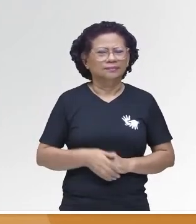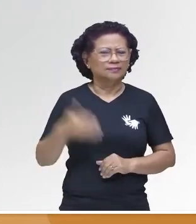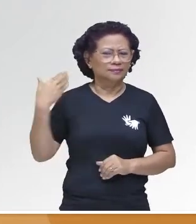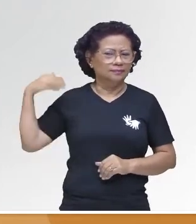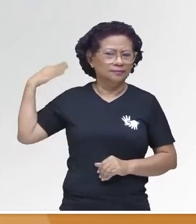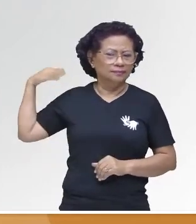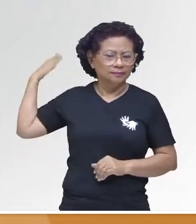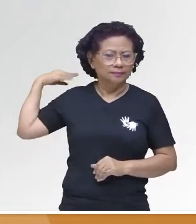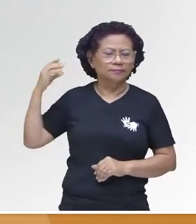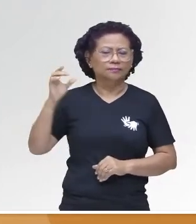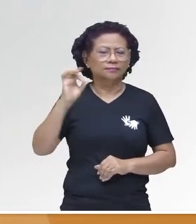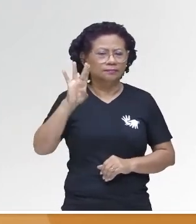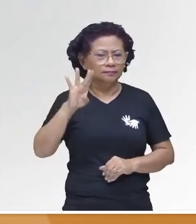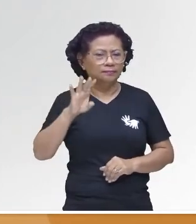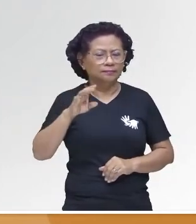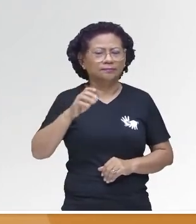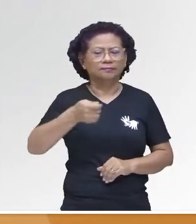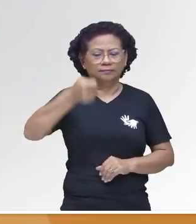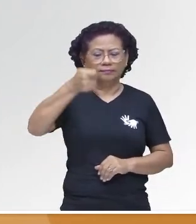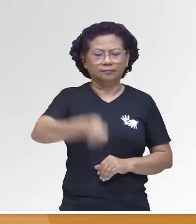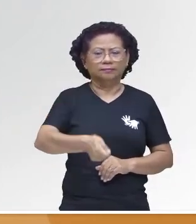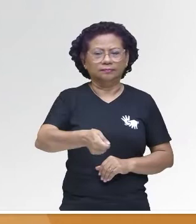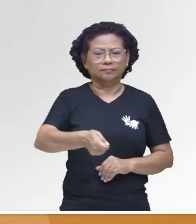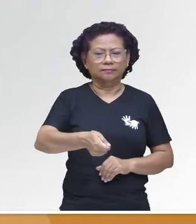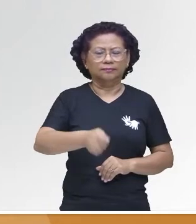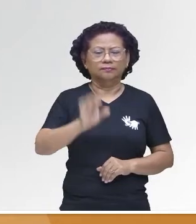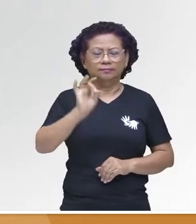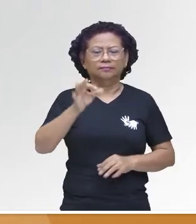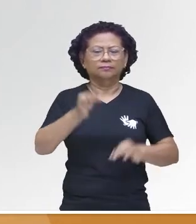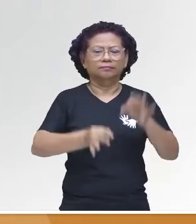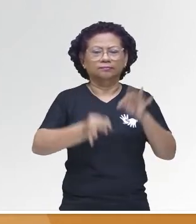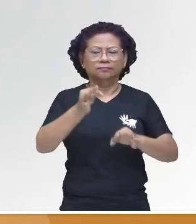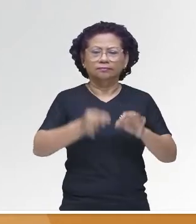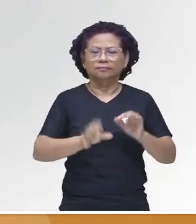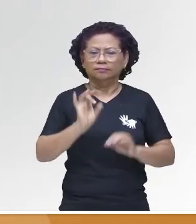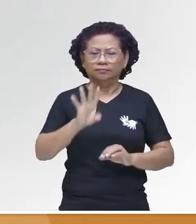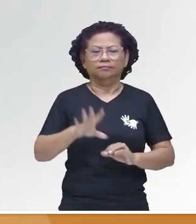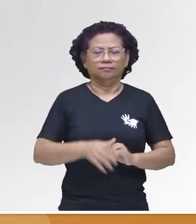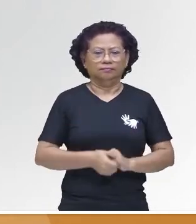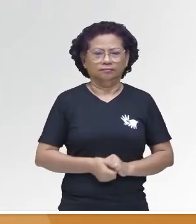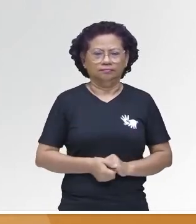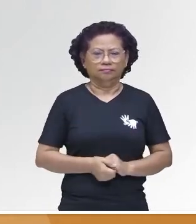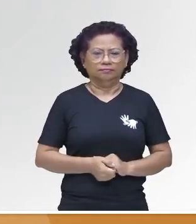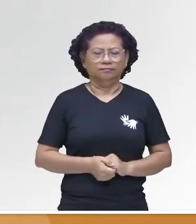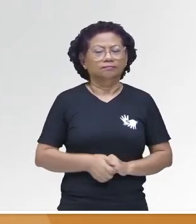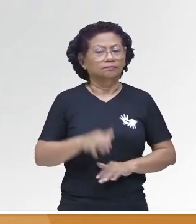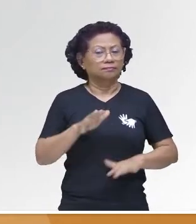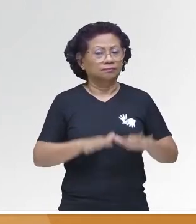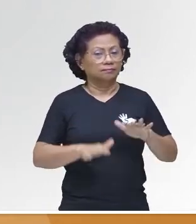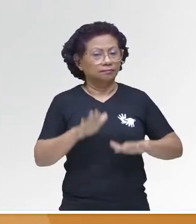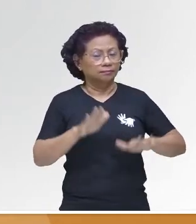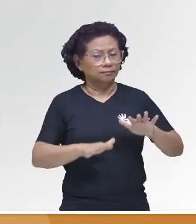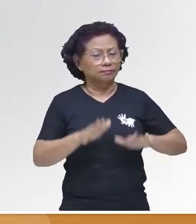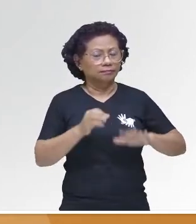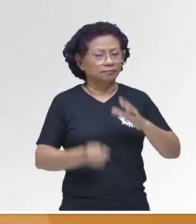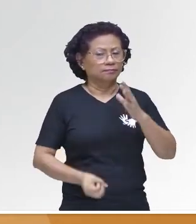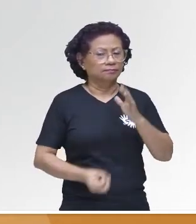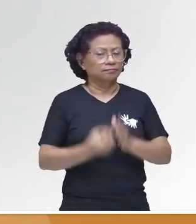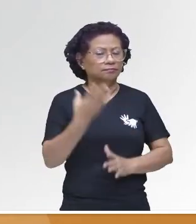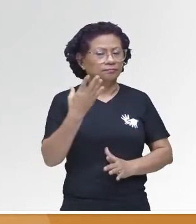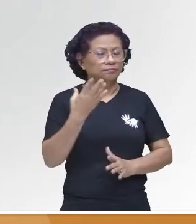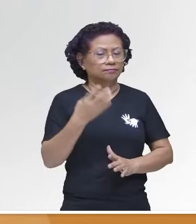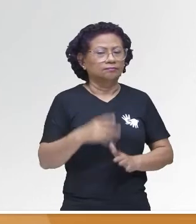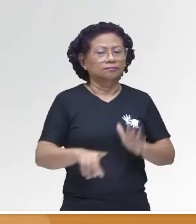eram os magistrados mesmo, que julgavam. A partir de um determinado momento, a partir da criação do Código de